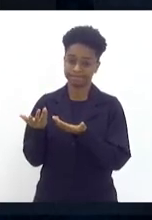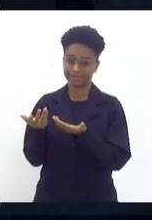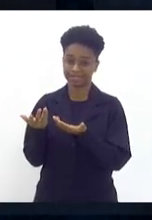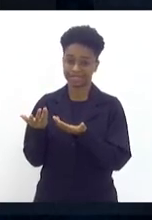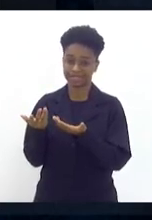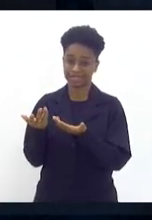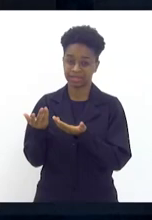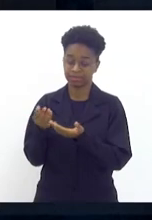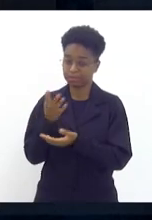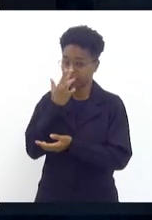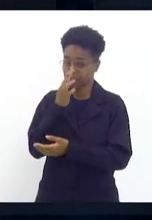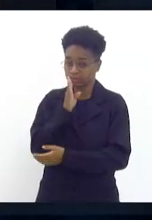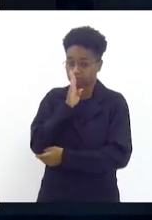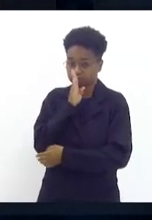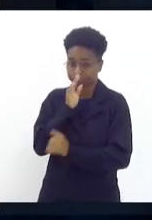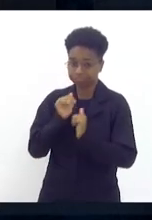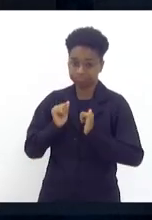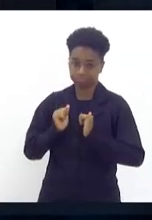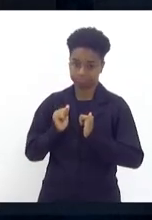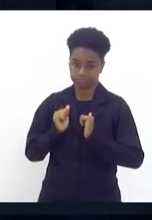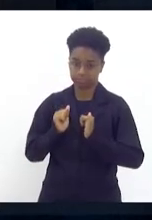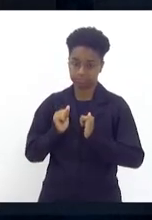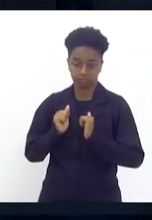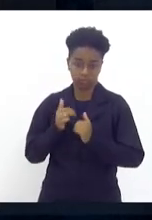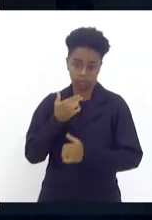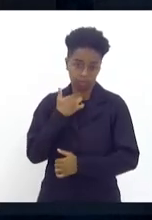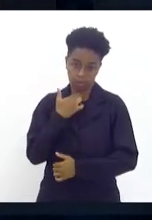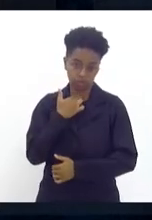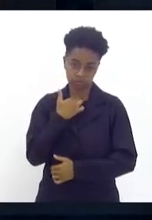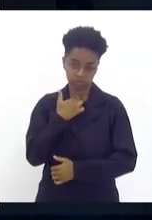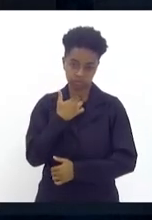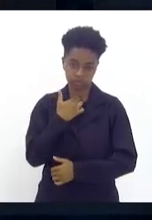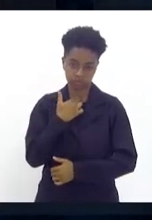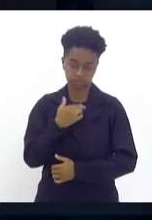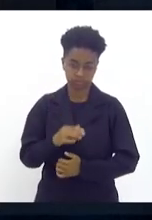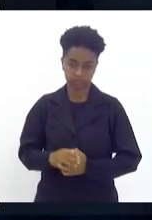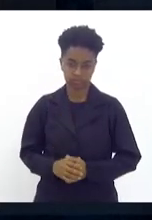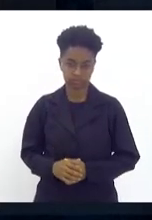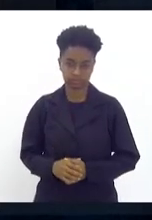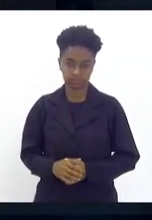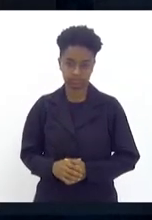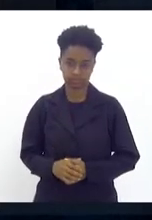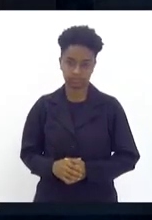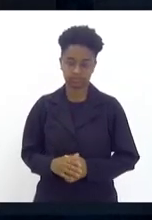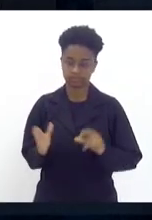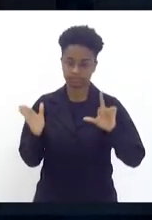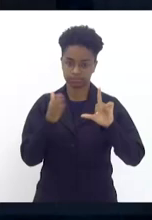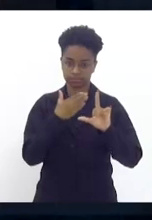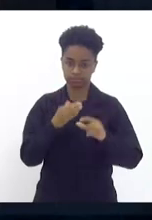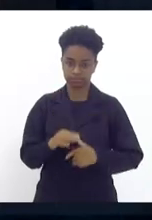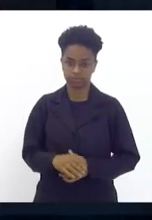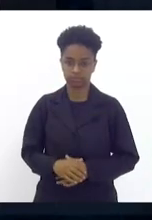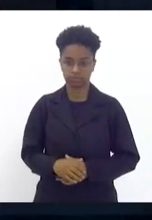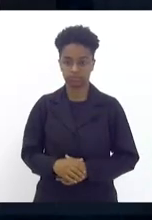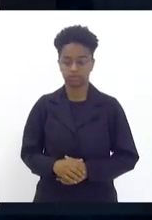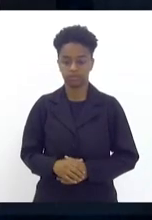minimamente omissa. Né? Não posso, não posso. Muito bem, próxima.